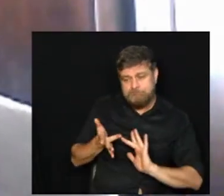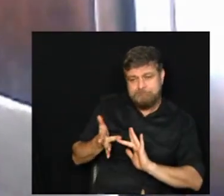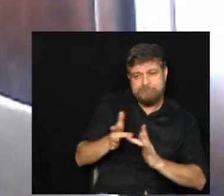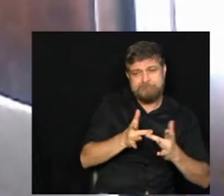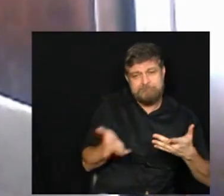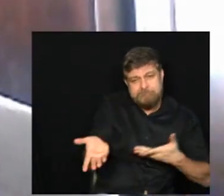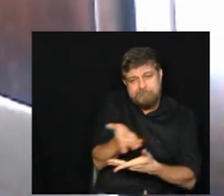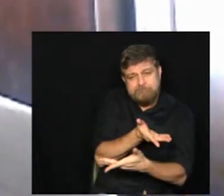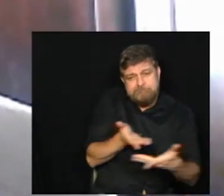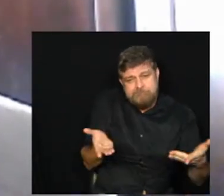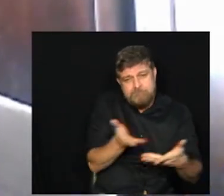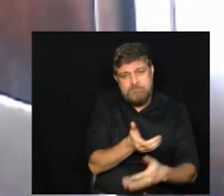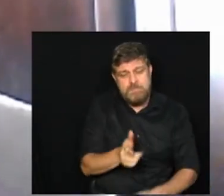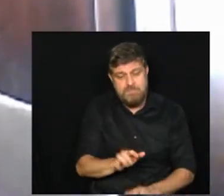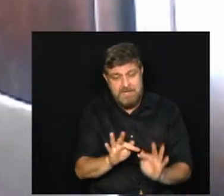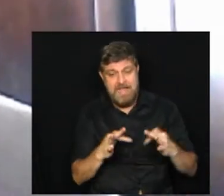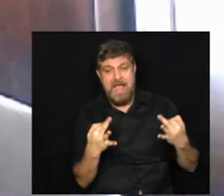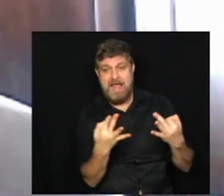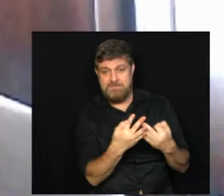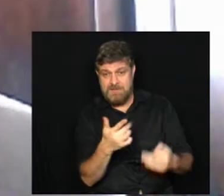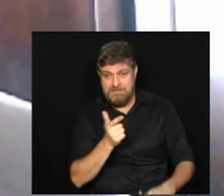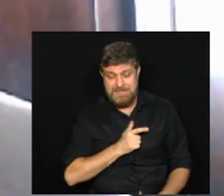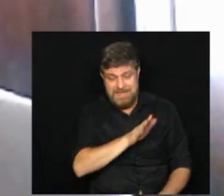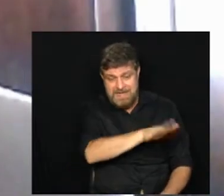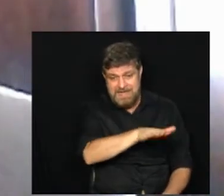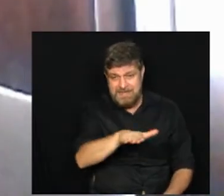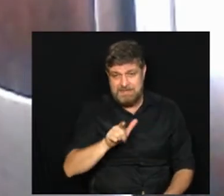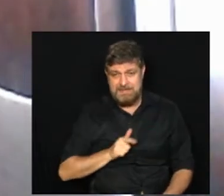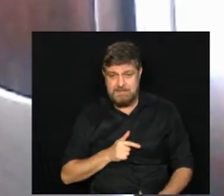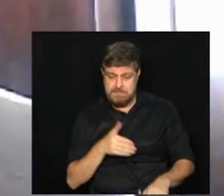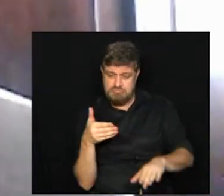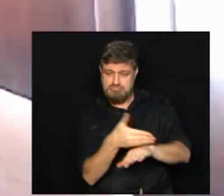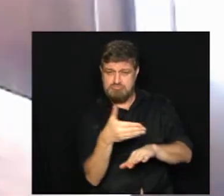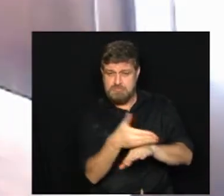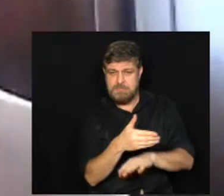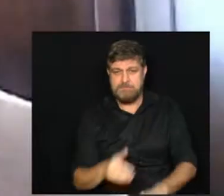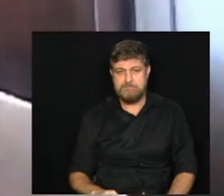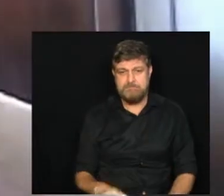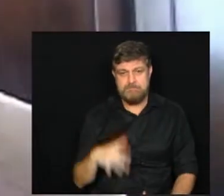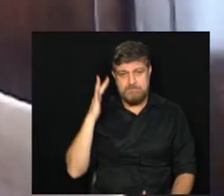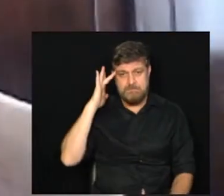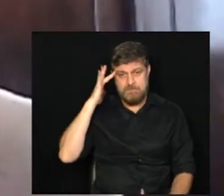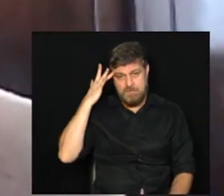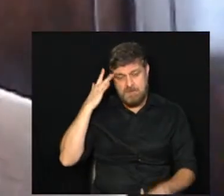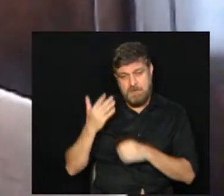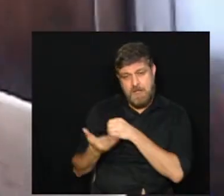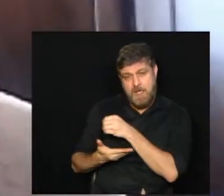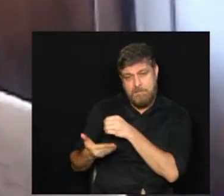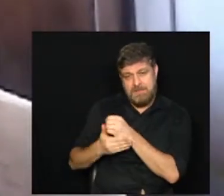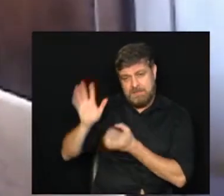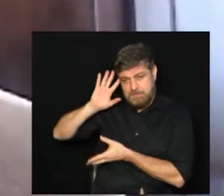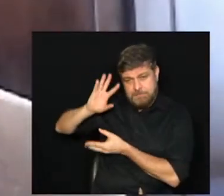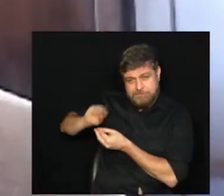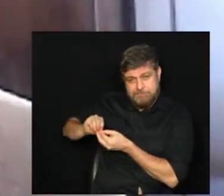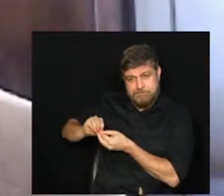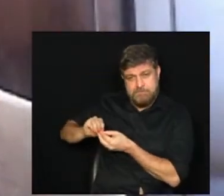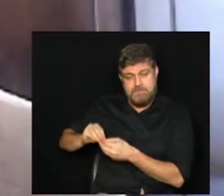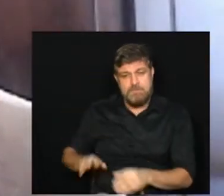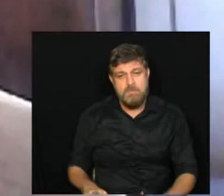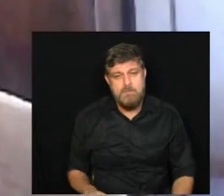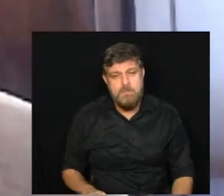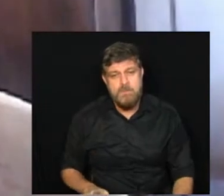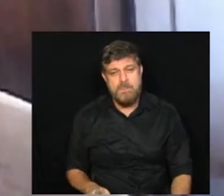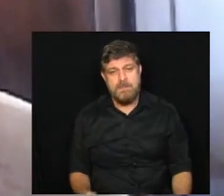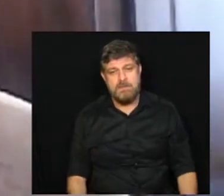de serviços para as famílias dessas crianças. Acho que, assim, basicamente era isso.